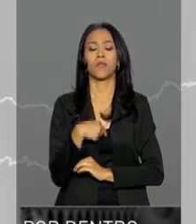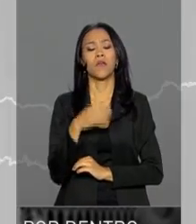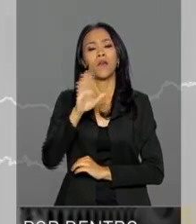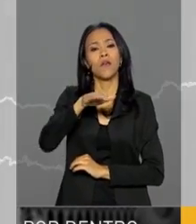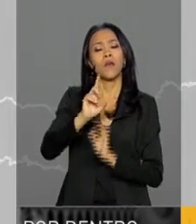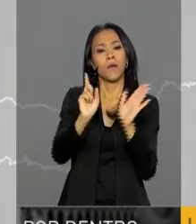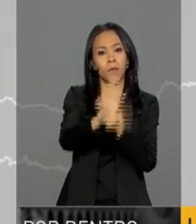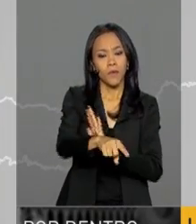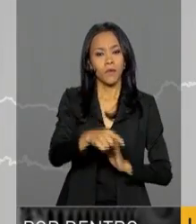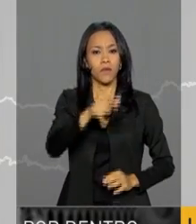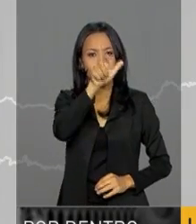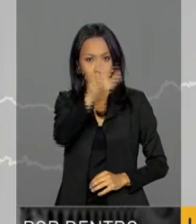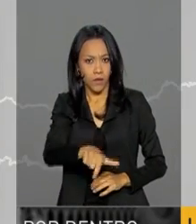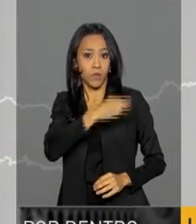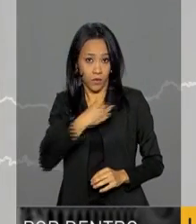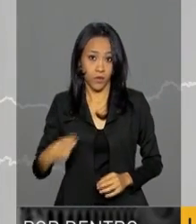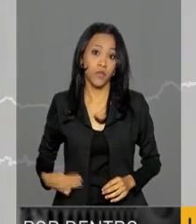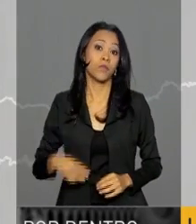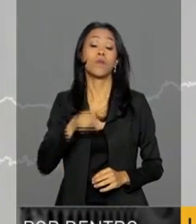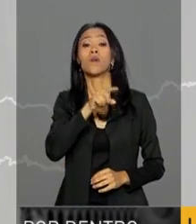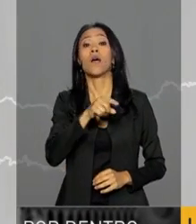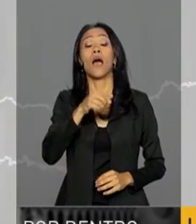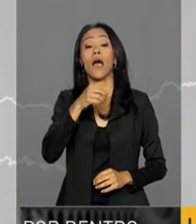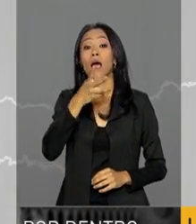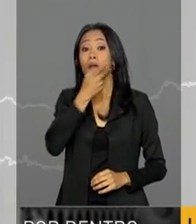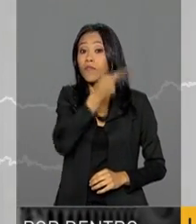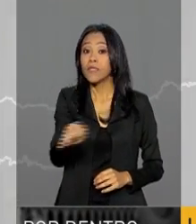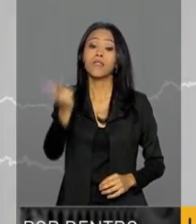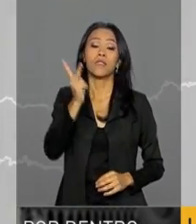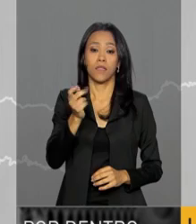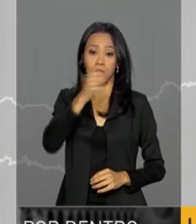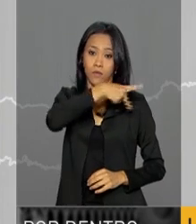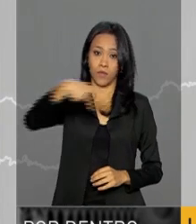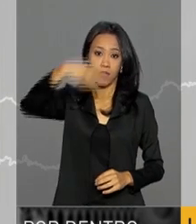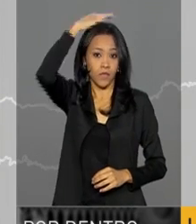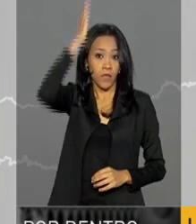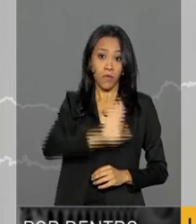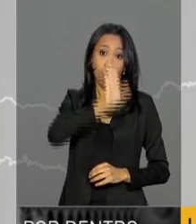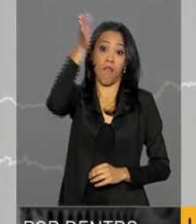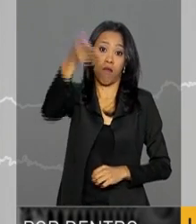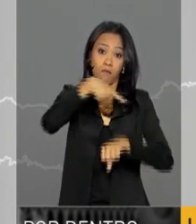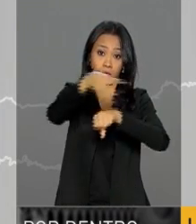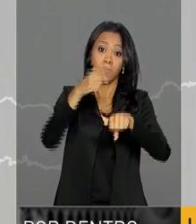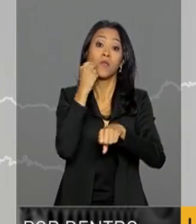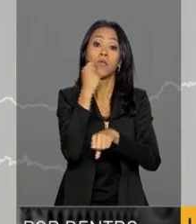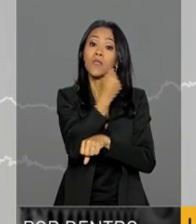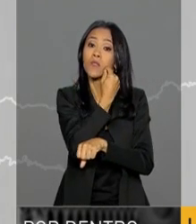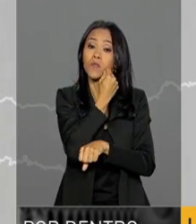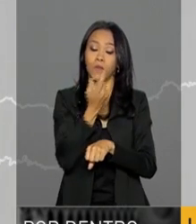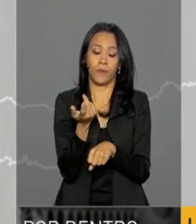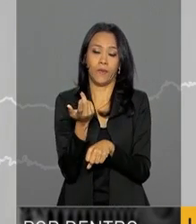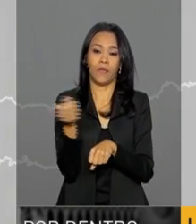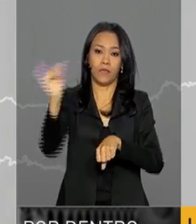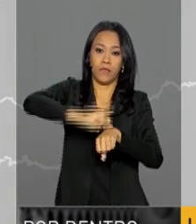ministro de oliveira a respeito da visita do presidente michel temer ao fórum mundial de davos na suíça lá o brasil vai